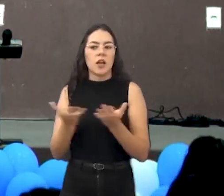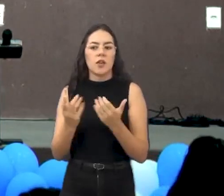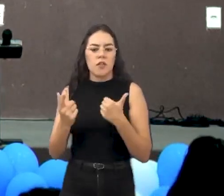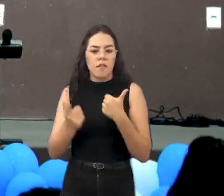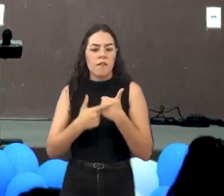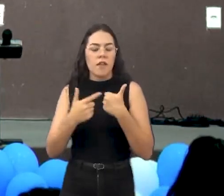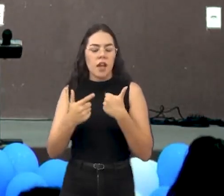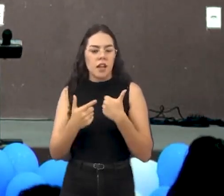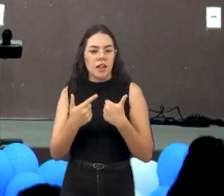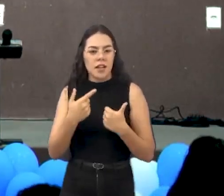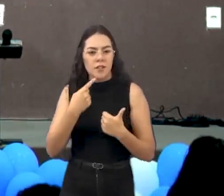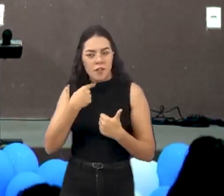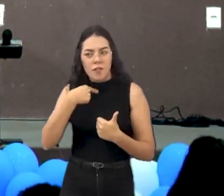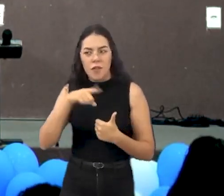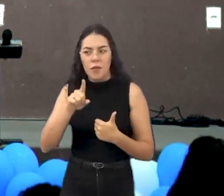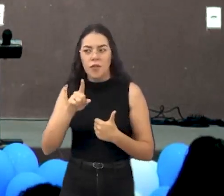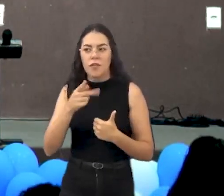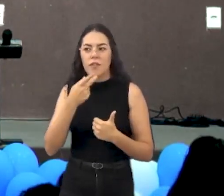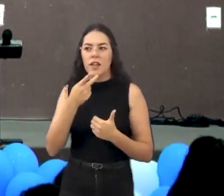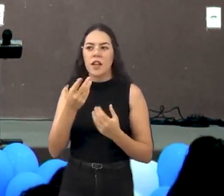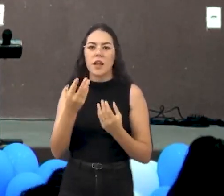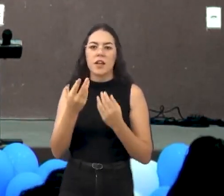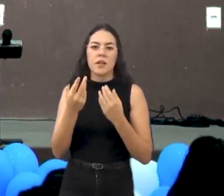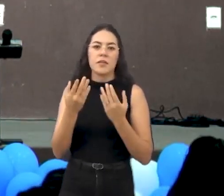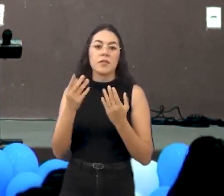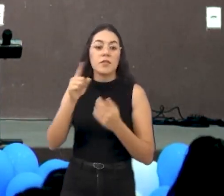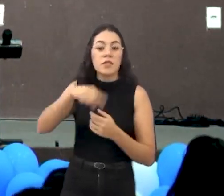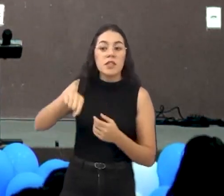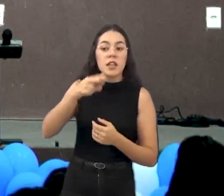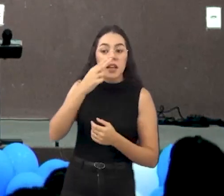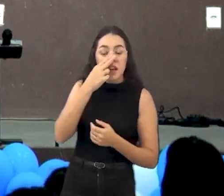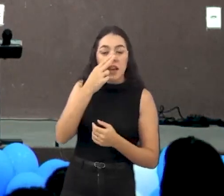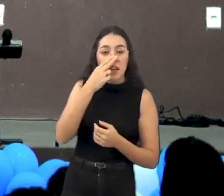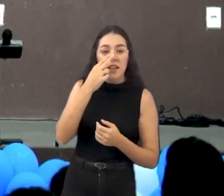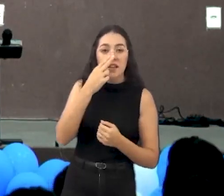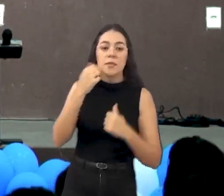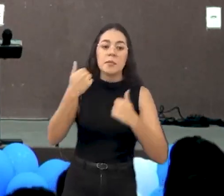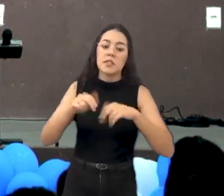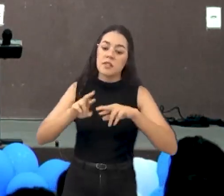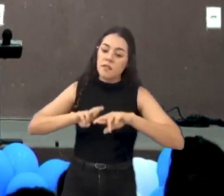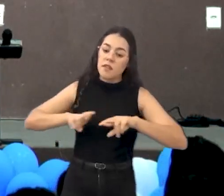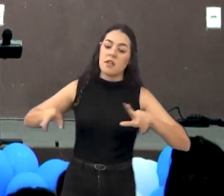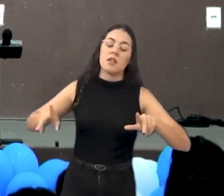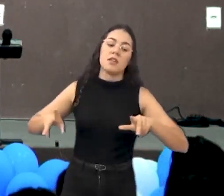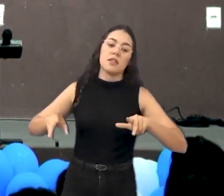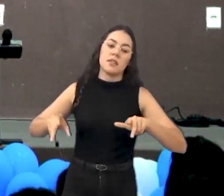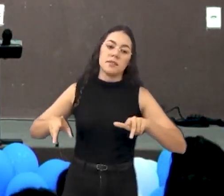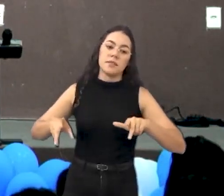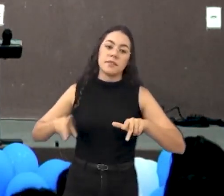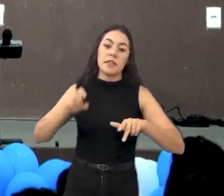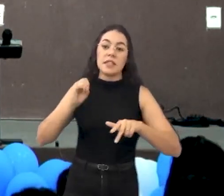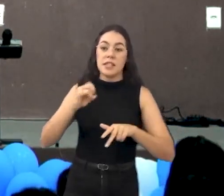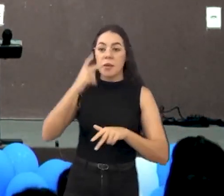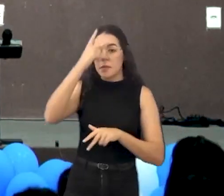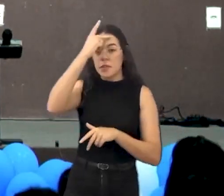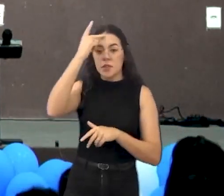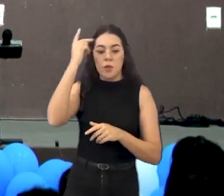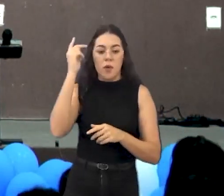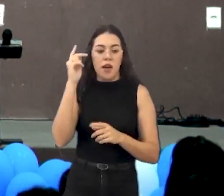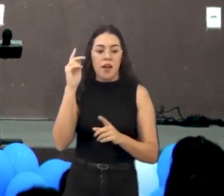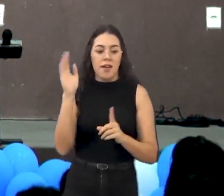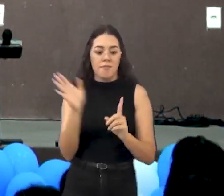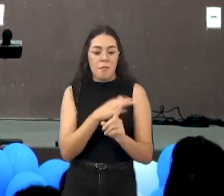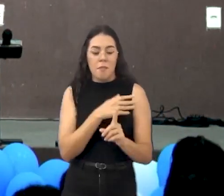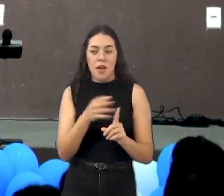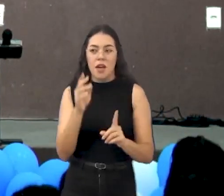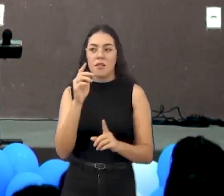que eu penso. Pelo amor de Deus, a gente é crente, gente, a gente é diferente. Se a pessoa vem e te maltrata, você vai em